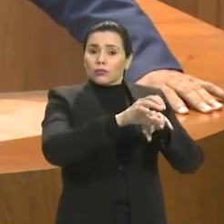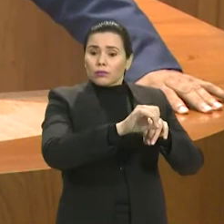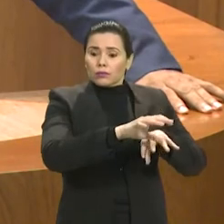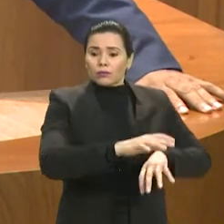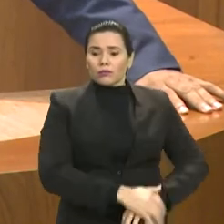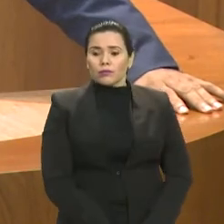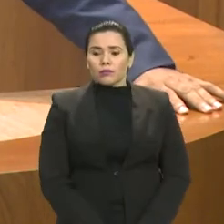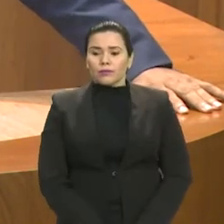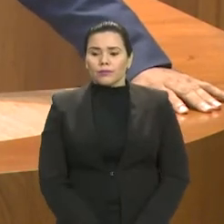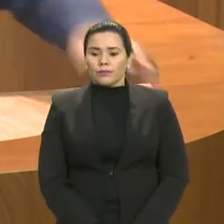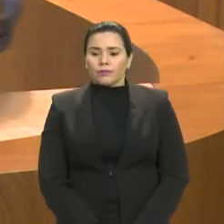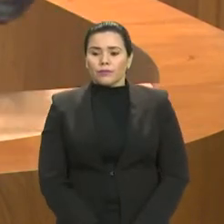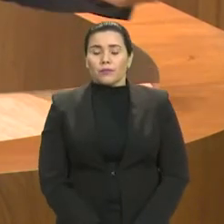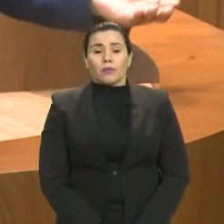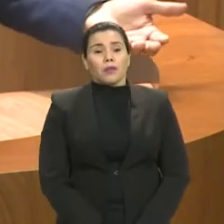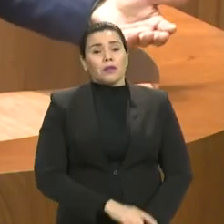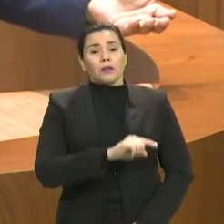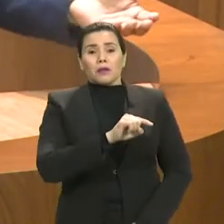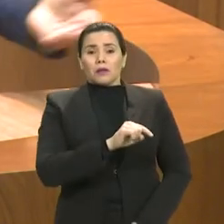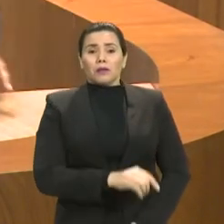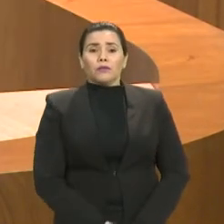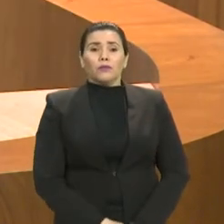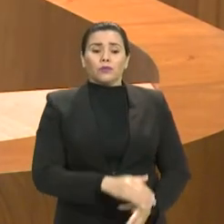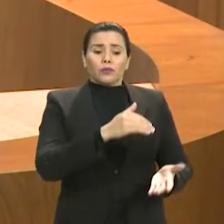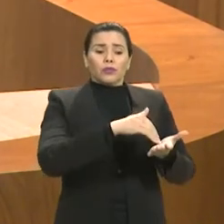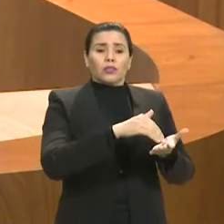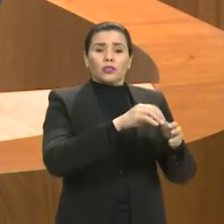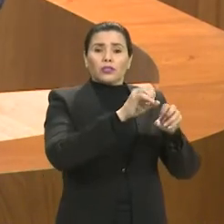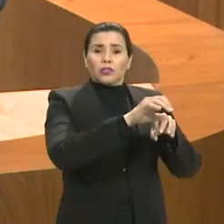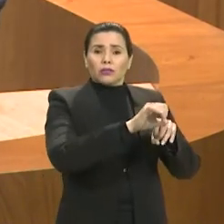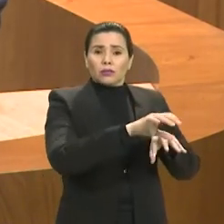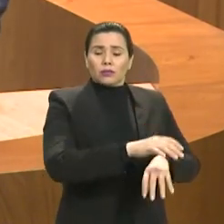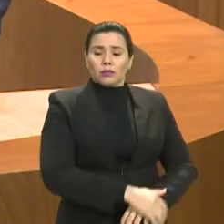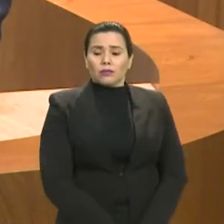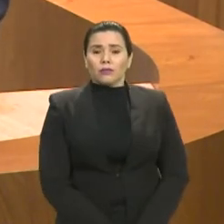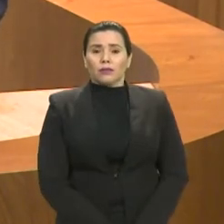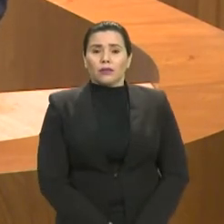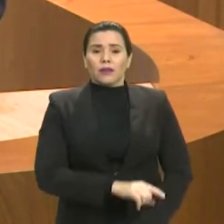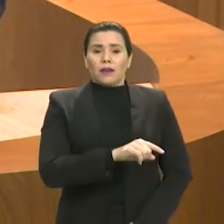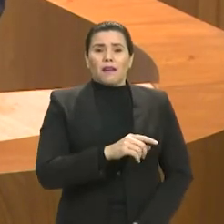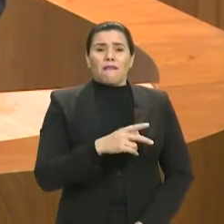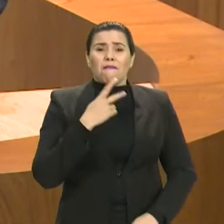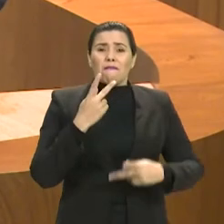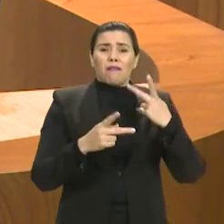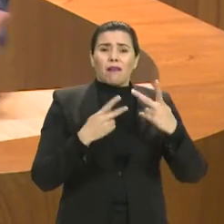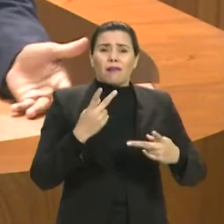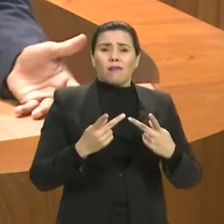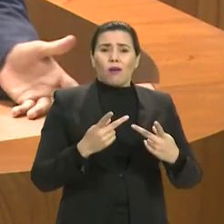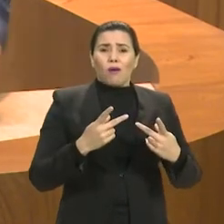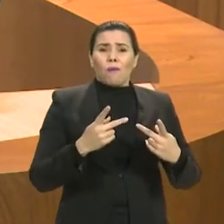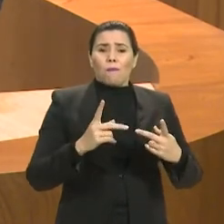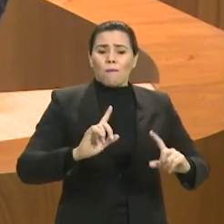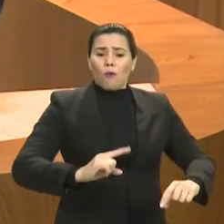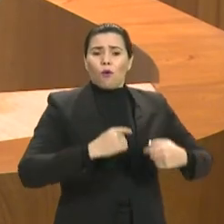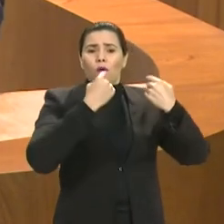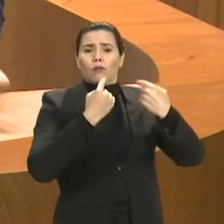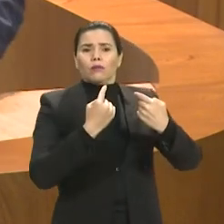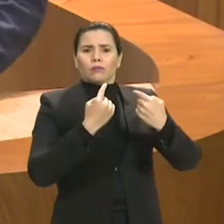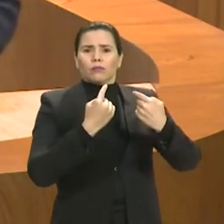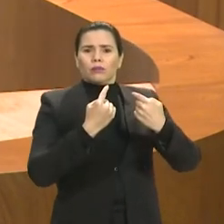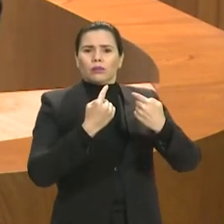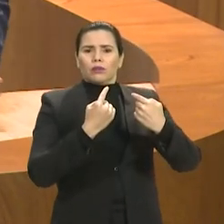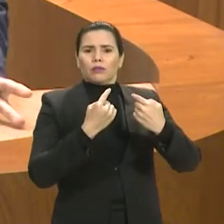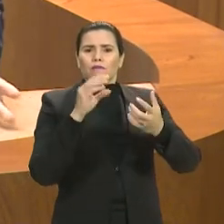o secretário de Educação se reportou ao professor e deputado estadual, o Hélio do Curso. E eu sempre o tratei de forma